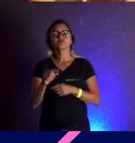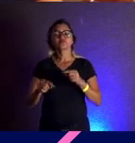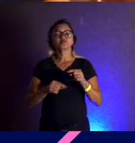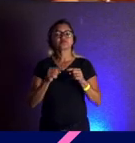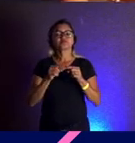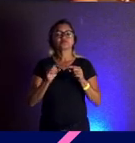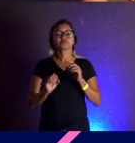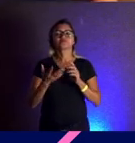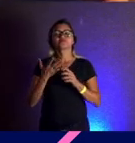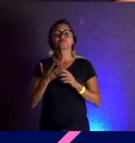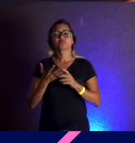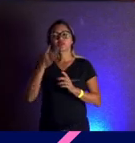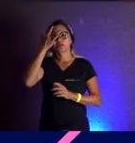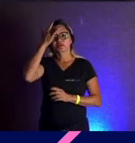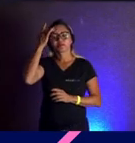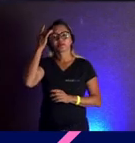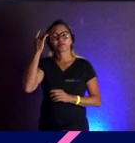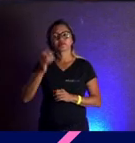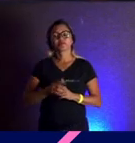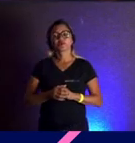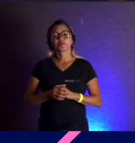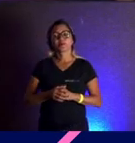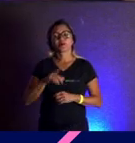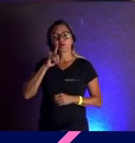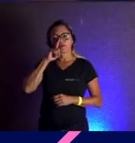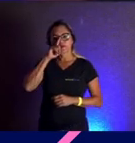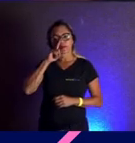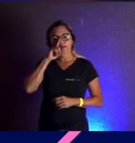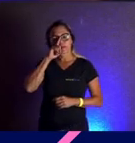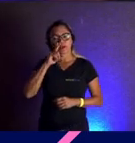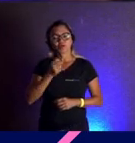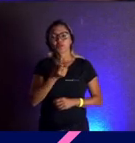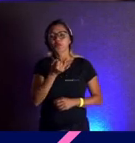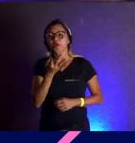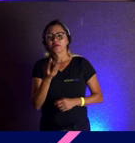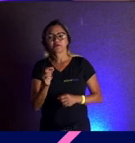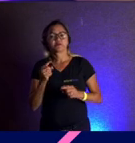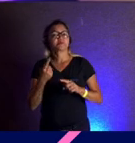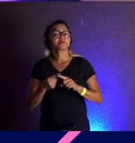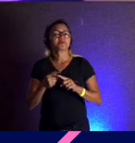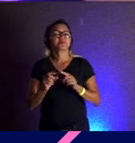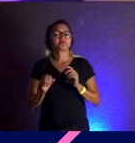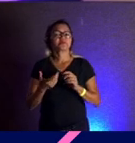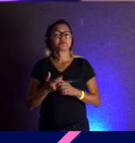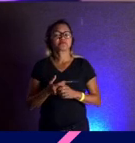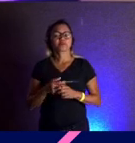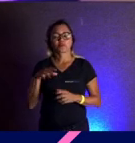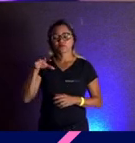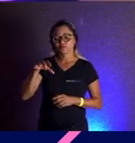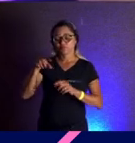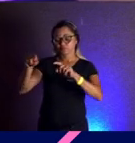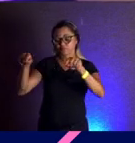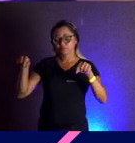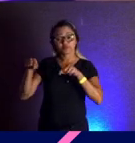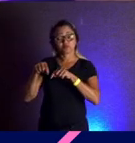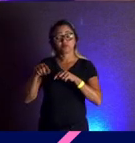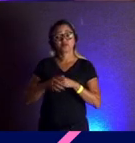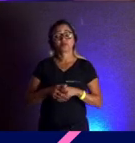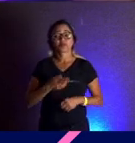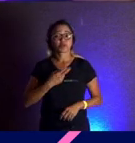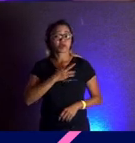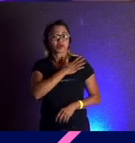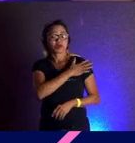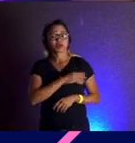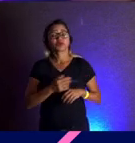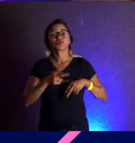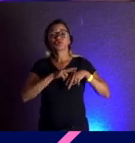fatores em si que levam as pessoas a uma maior vulnerabilidade? Né? Quais são os elementos? É um elemento territorial? É uma questão racial? Uma